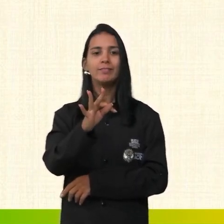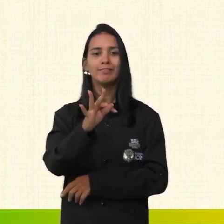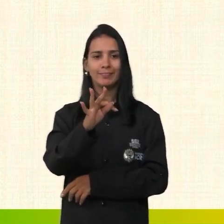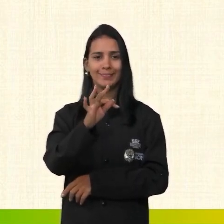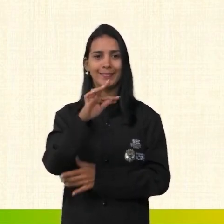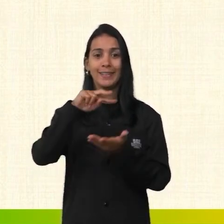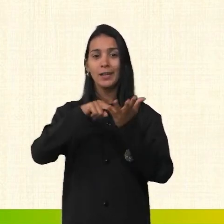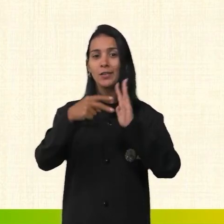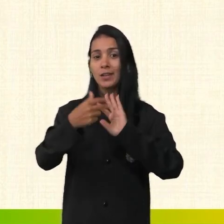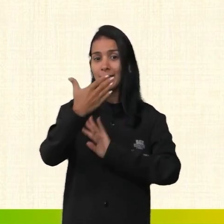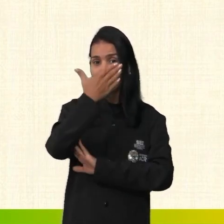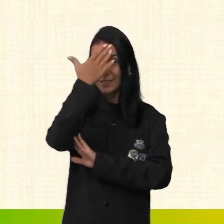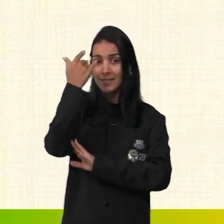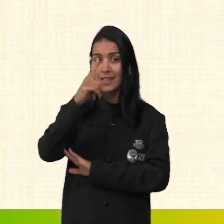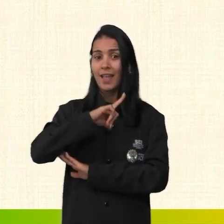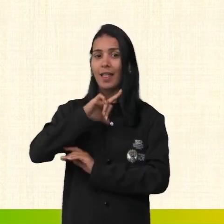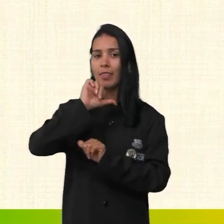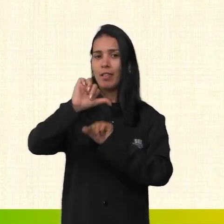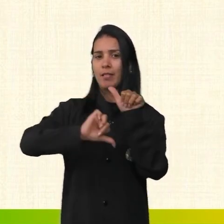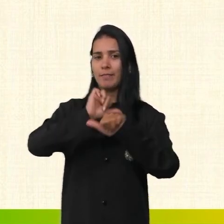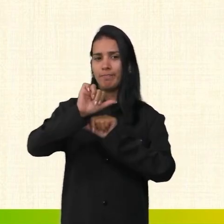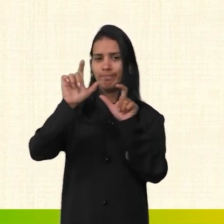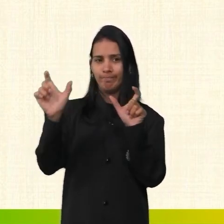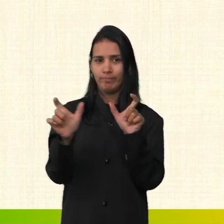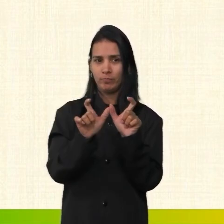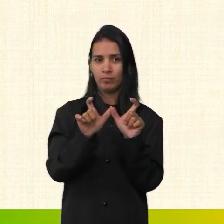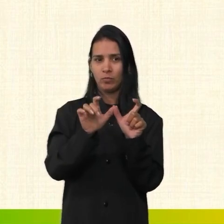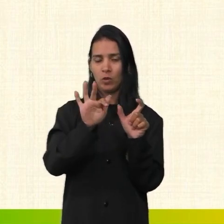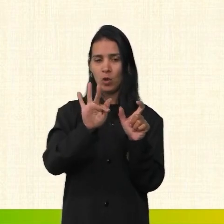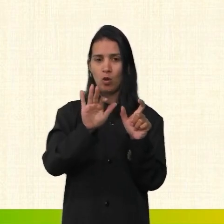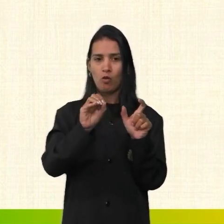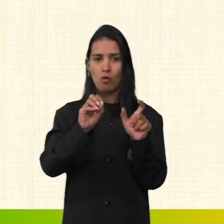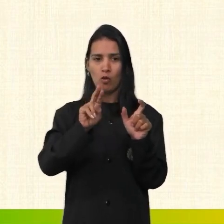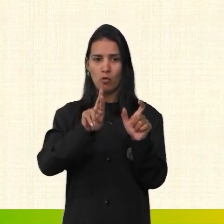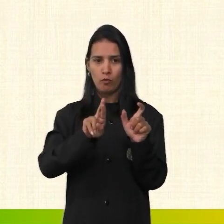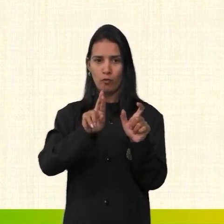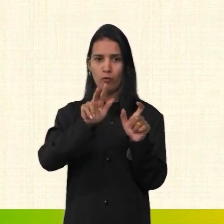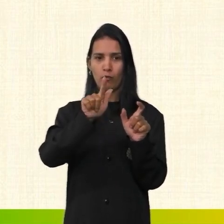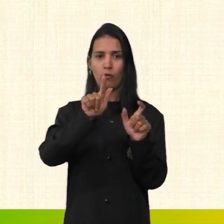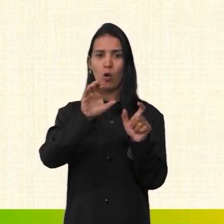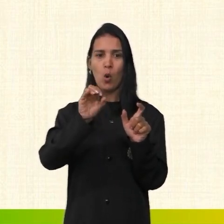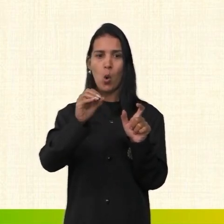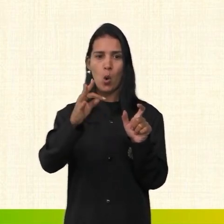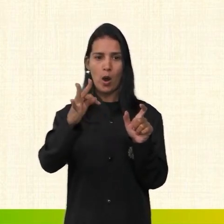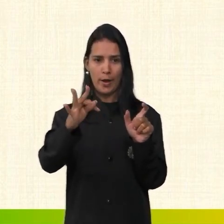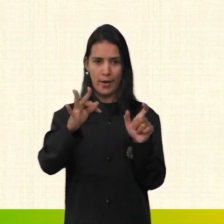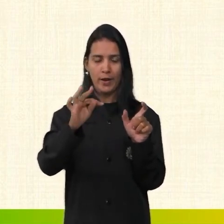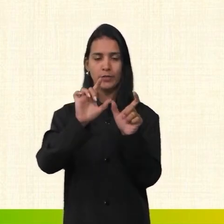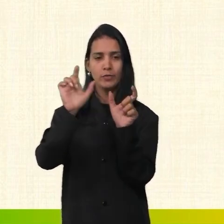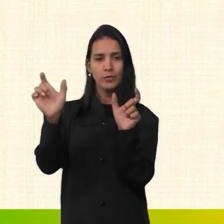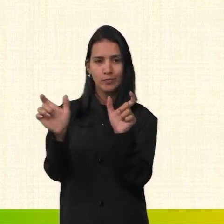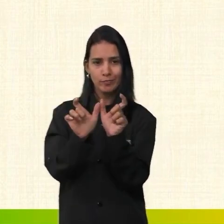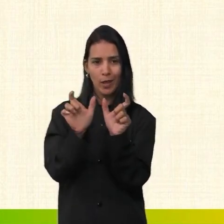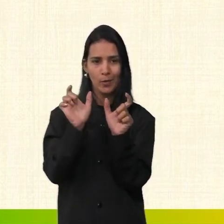Nós temos aqui a modificação, fica forgot, esqueceu.